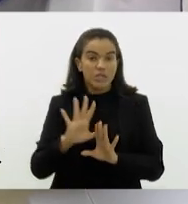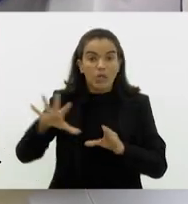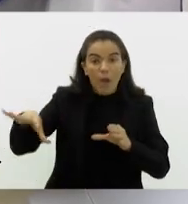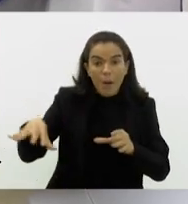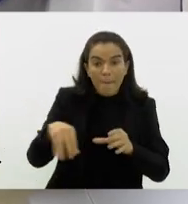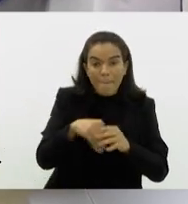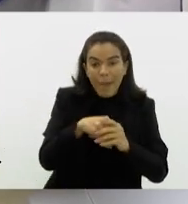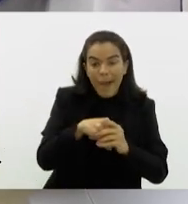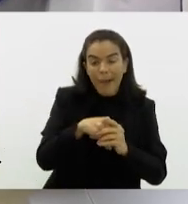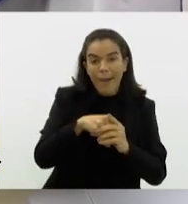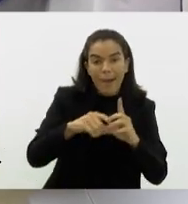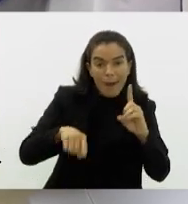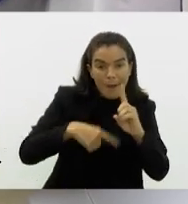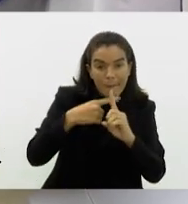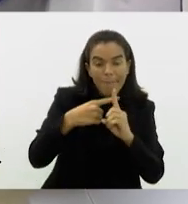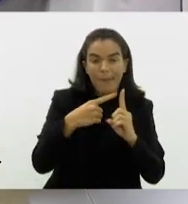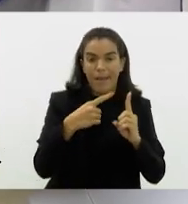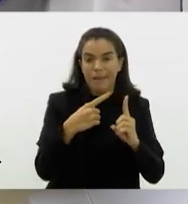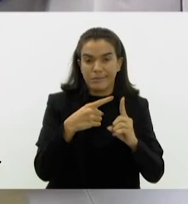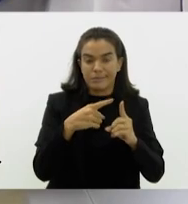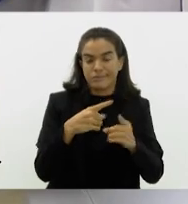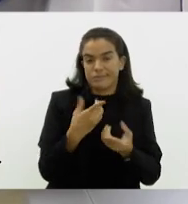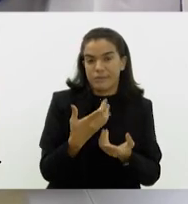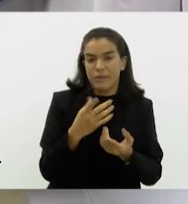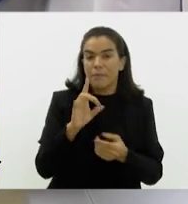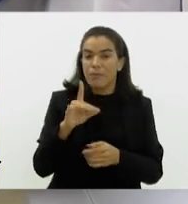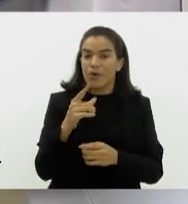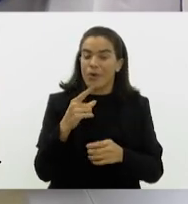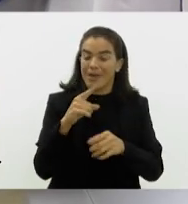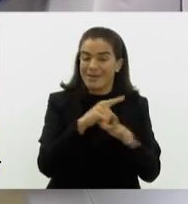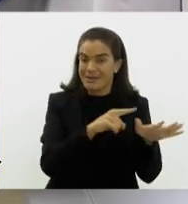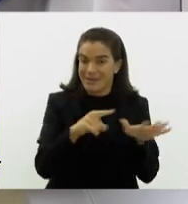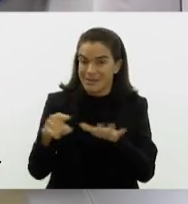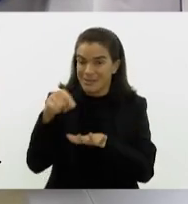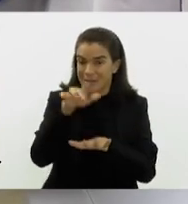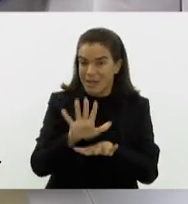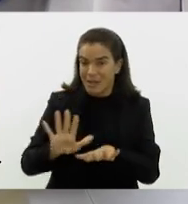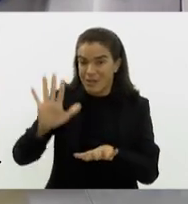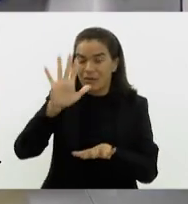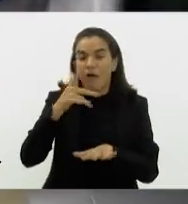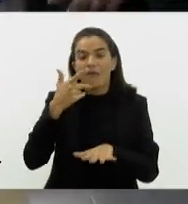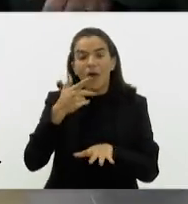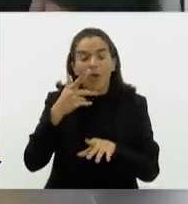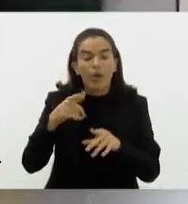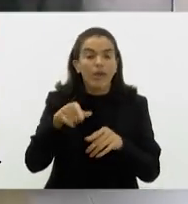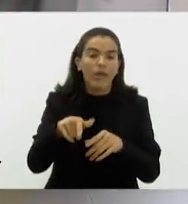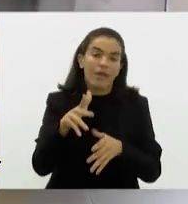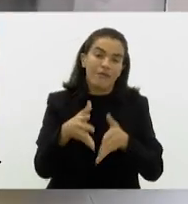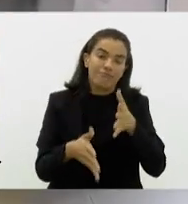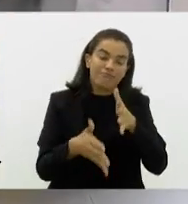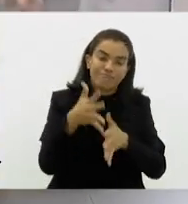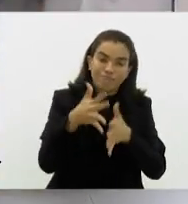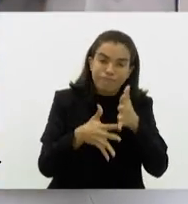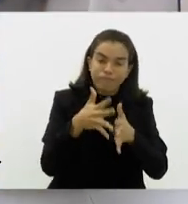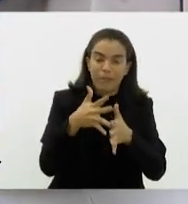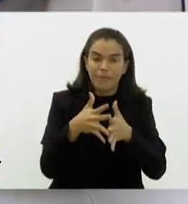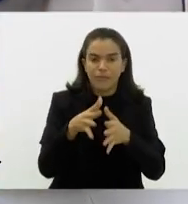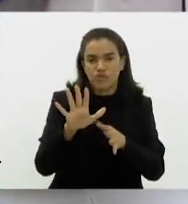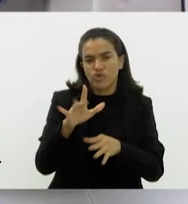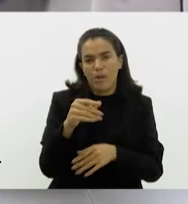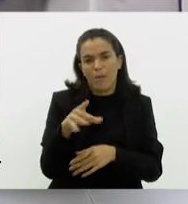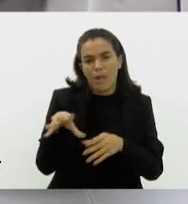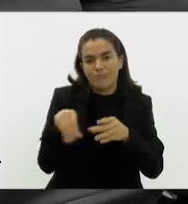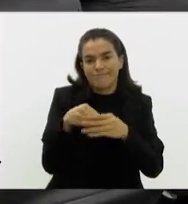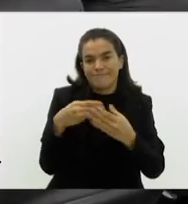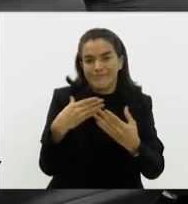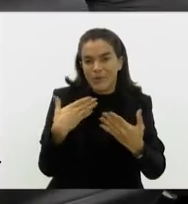mais um item, que na Semana Nacional de Trânsito foi dito que é um agravante de acidentes e tudo mais. É nesse sentido a ideia da lei. Só para concluir o nosso diálogo, presidente